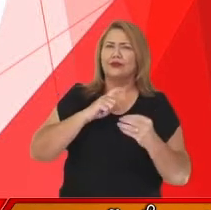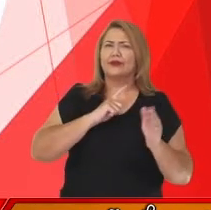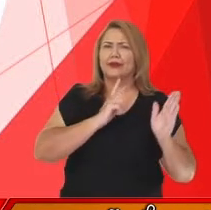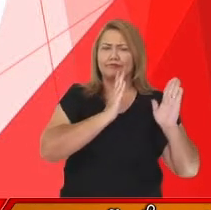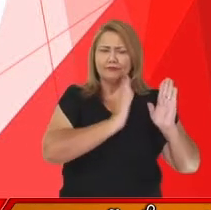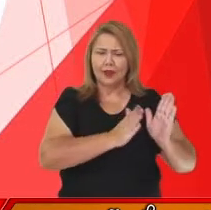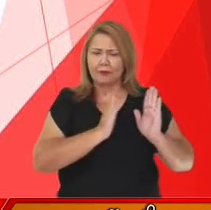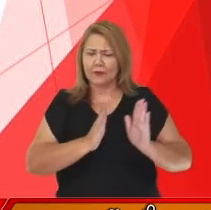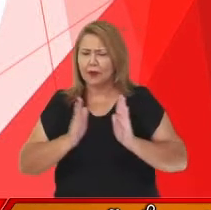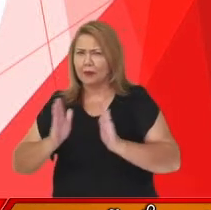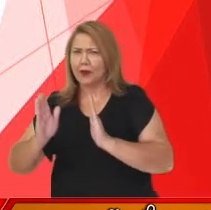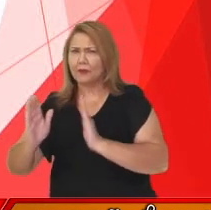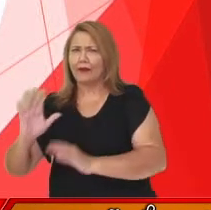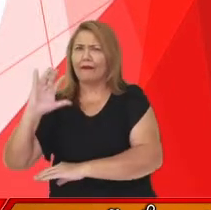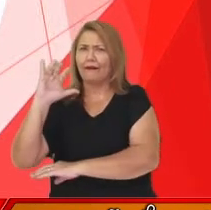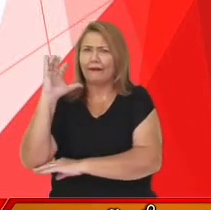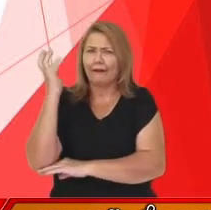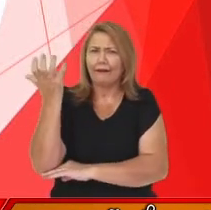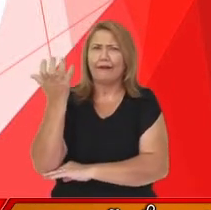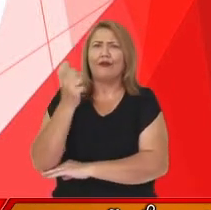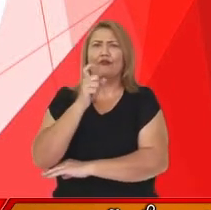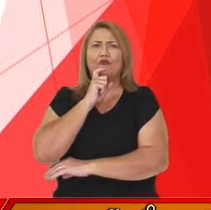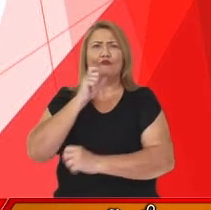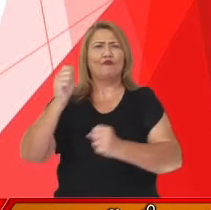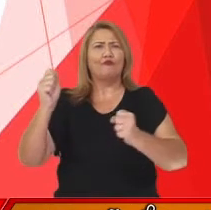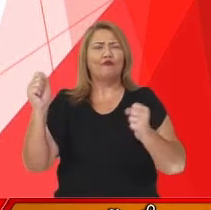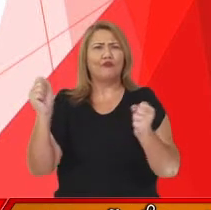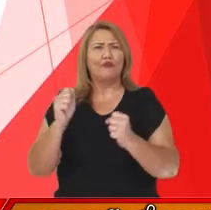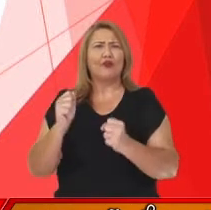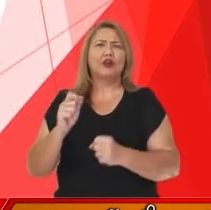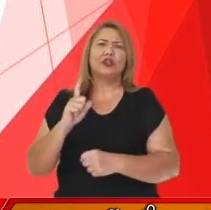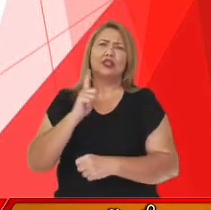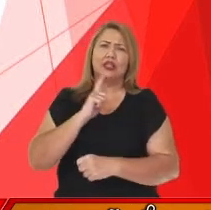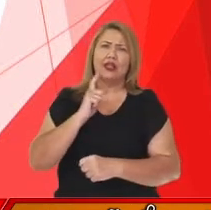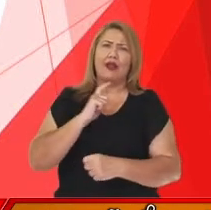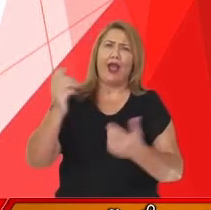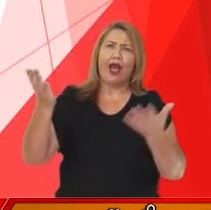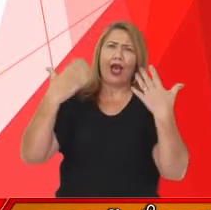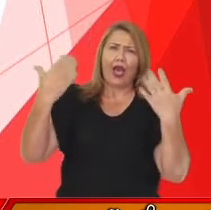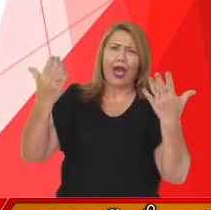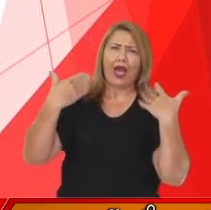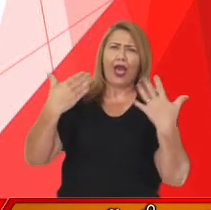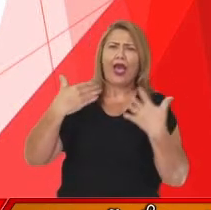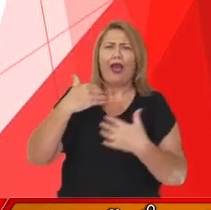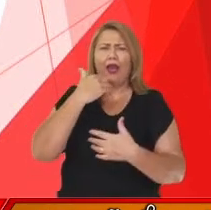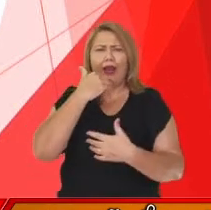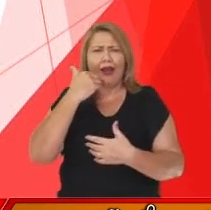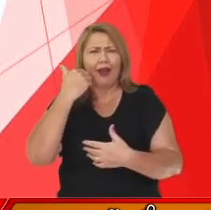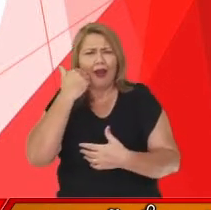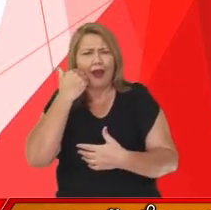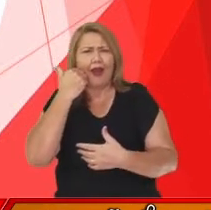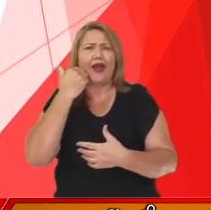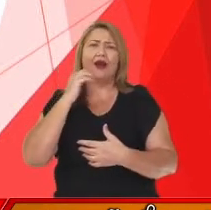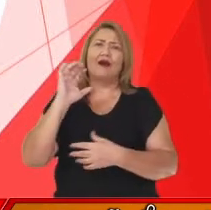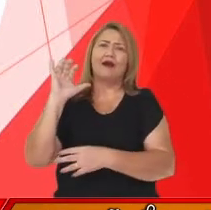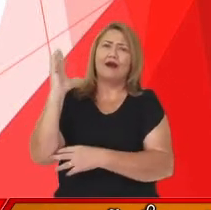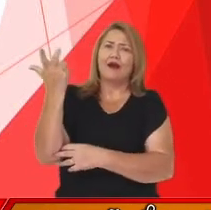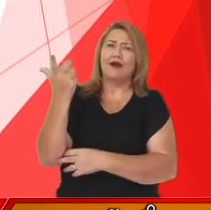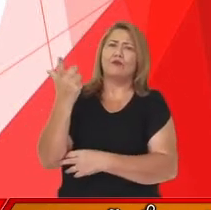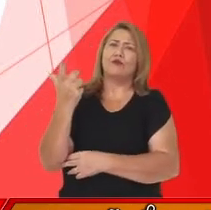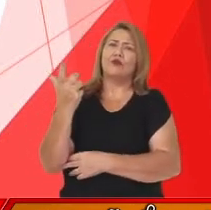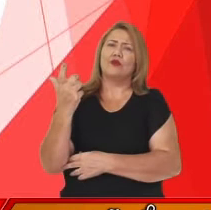estações do ano bem definidas o verão é quente úmido e o inverno é frio né